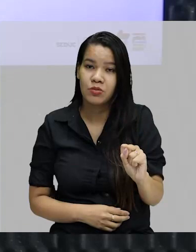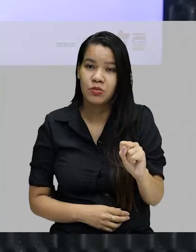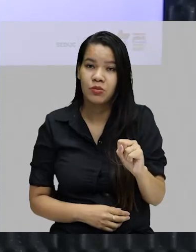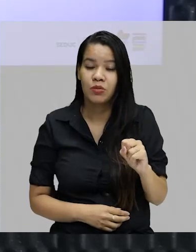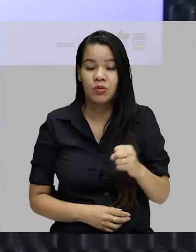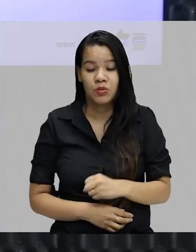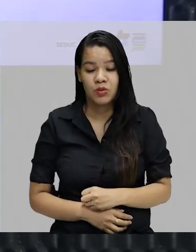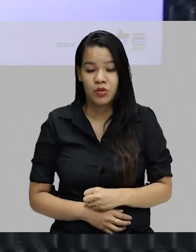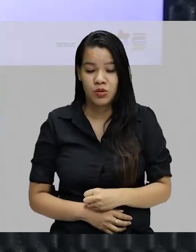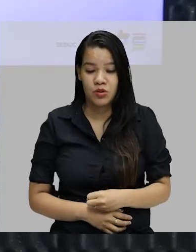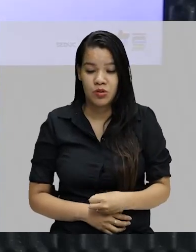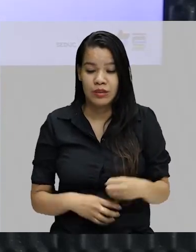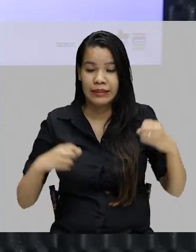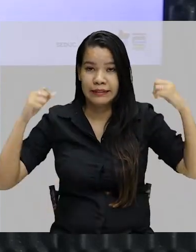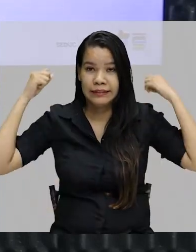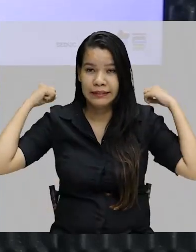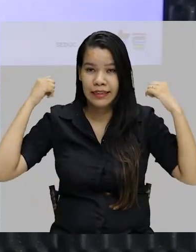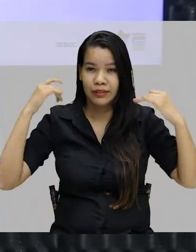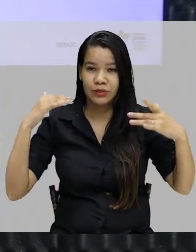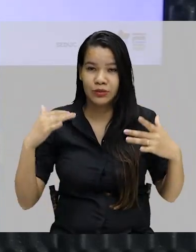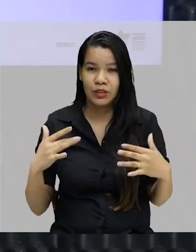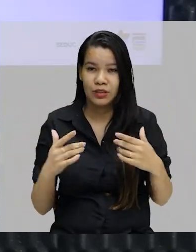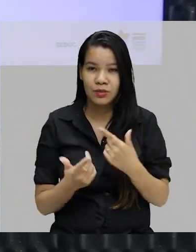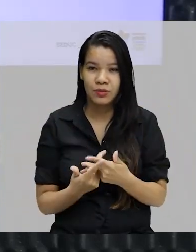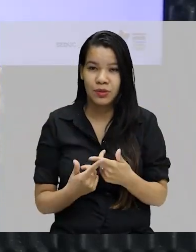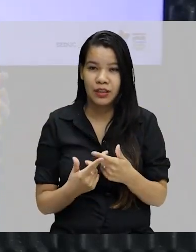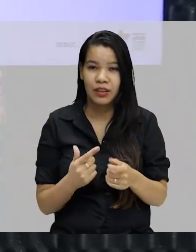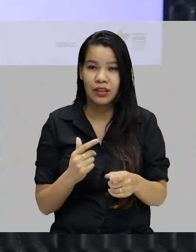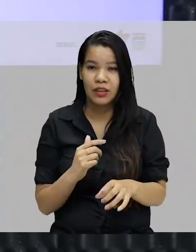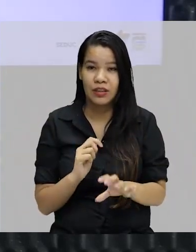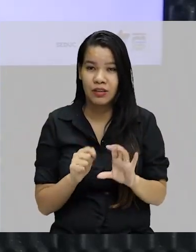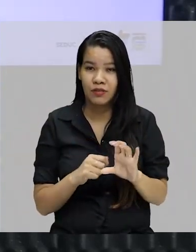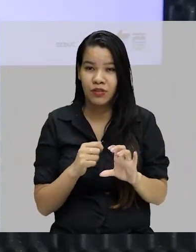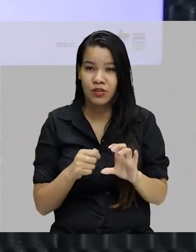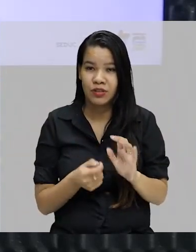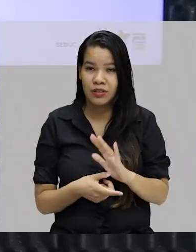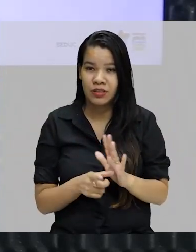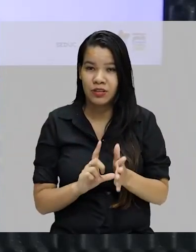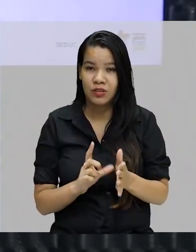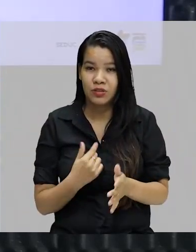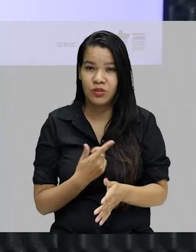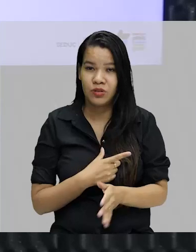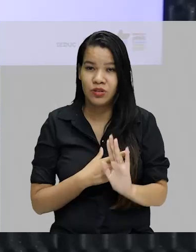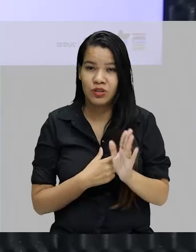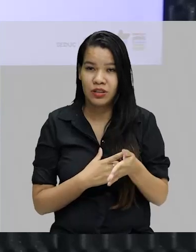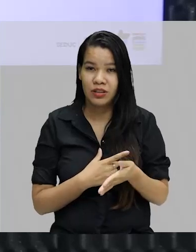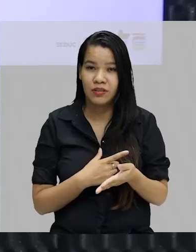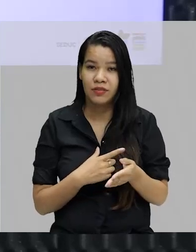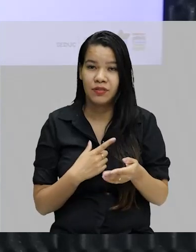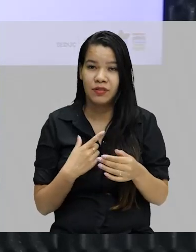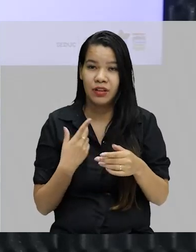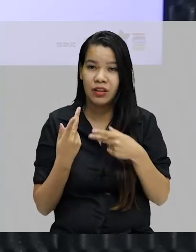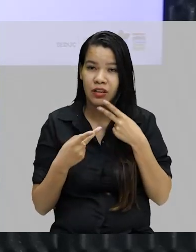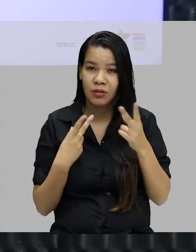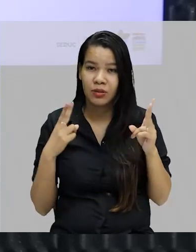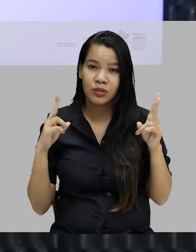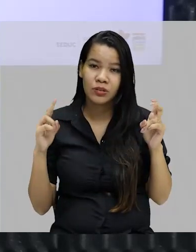polímeros naturais. Por quê? Porque em vídeos anteriores, nós trabalhamos os diversos tipos de